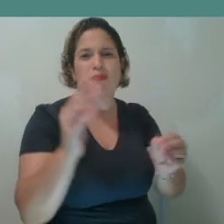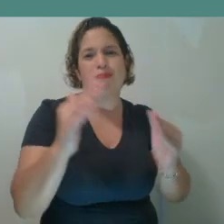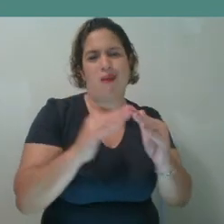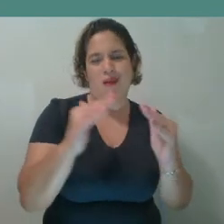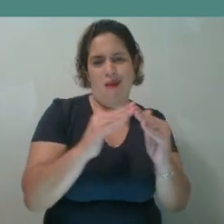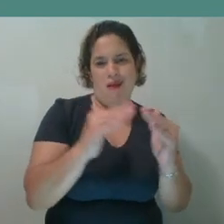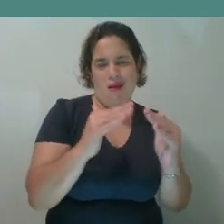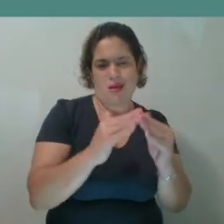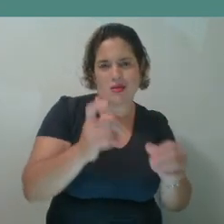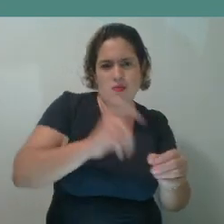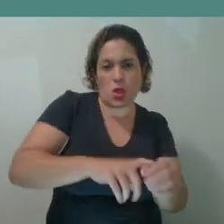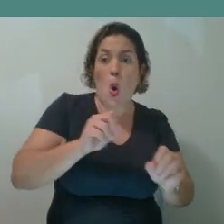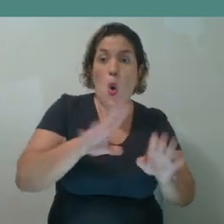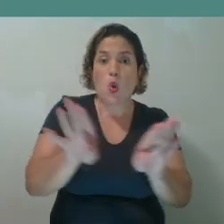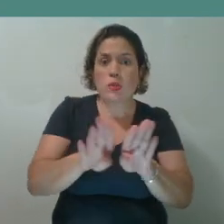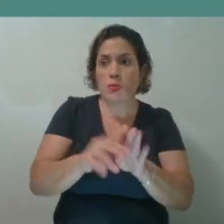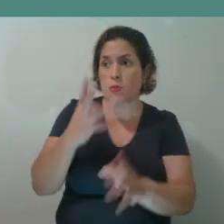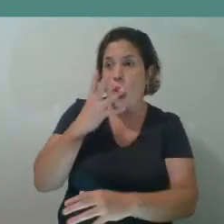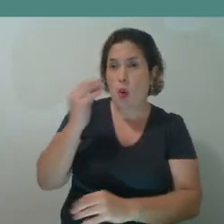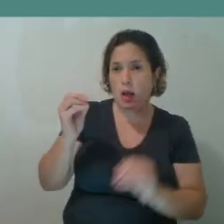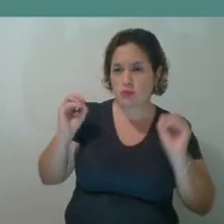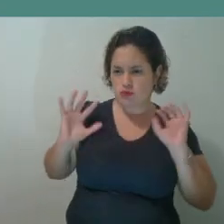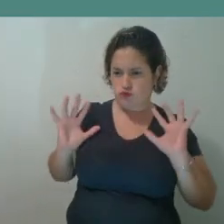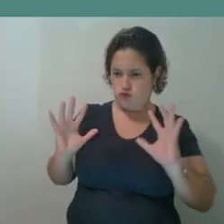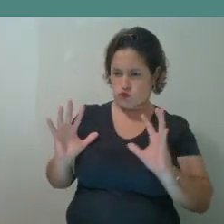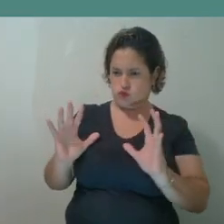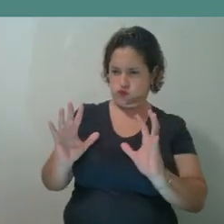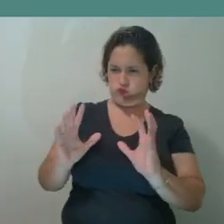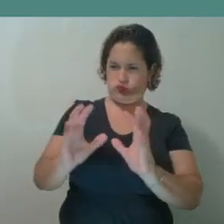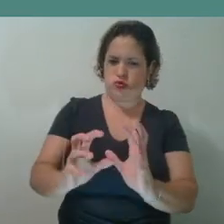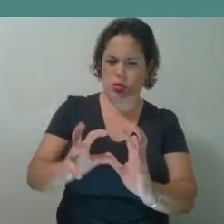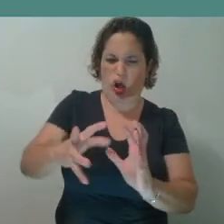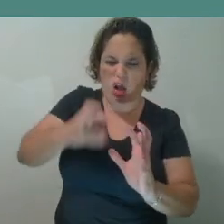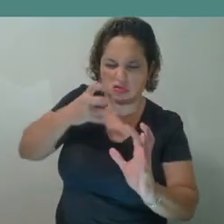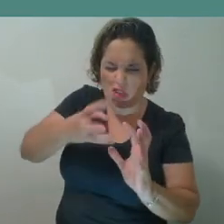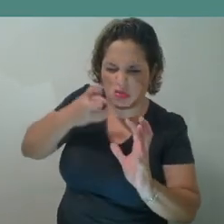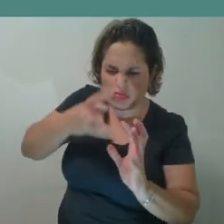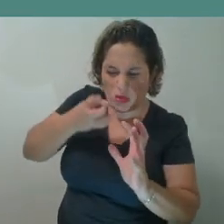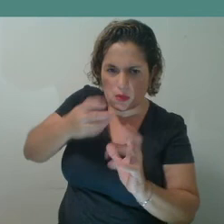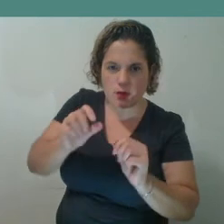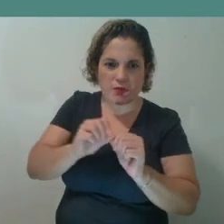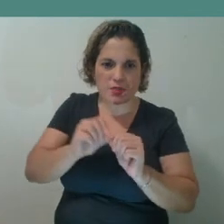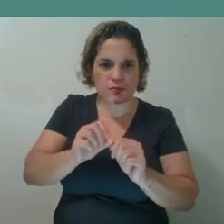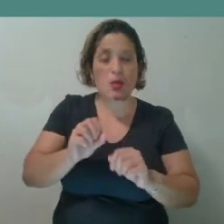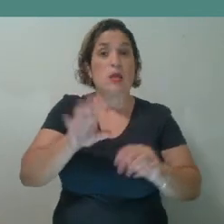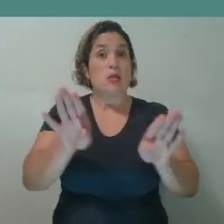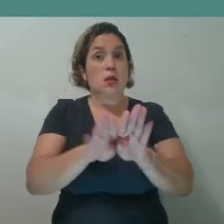locais onde há áreas naturais residenciais juntas. Os coiotes também podem ter